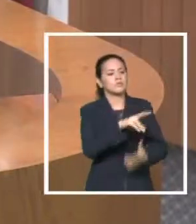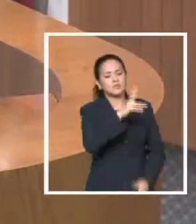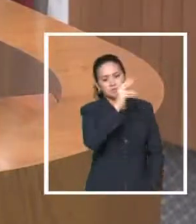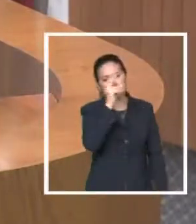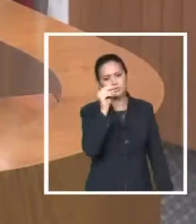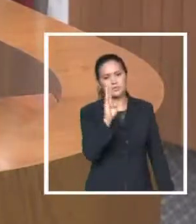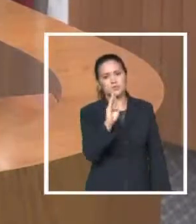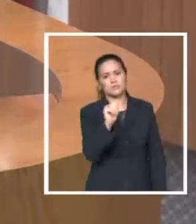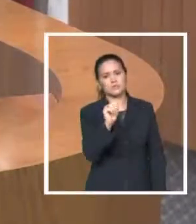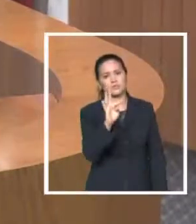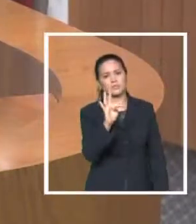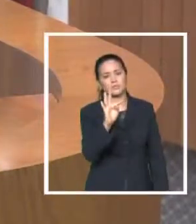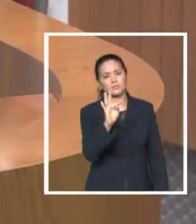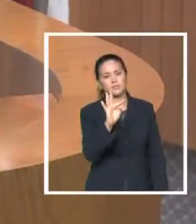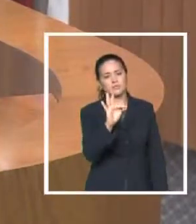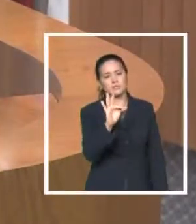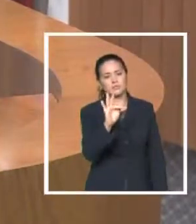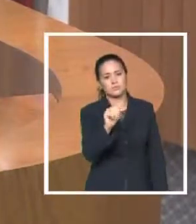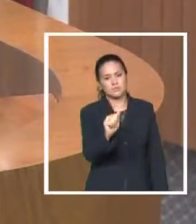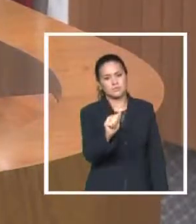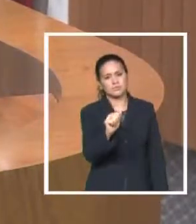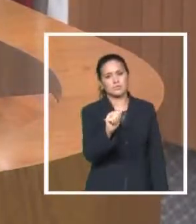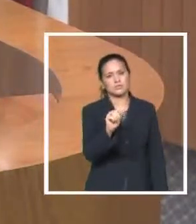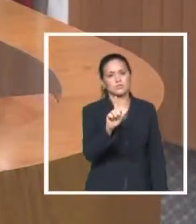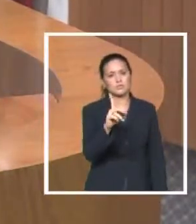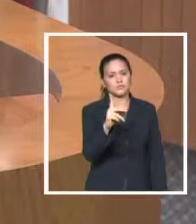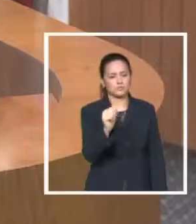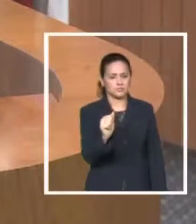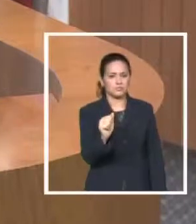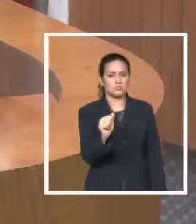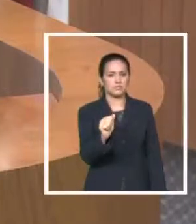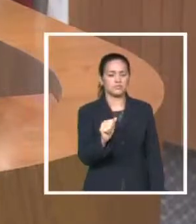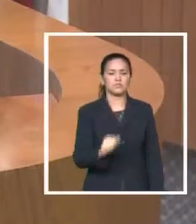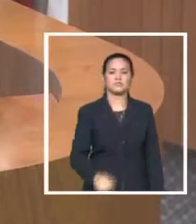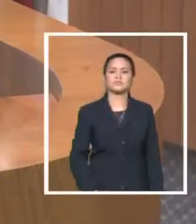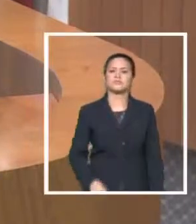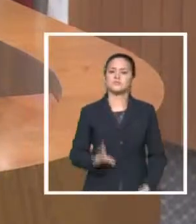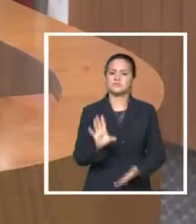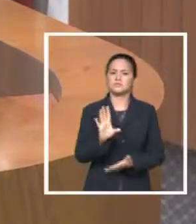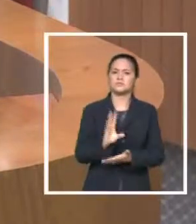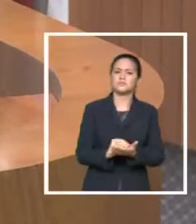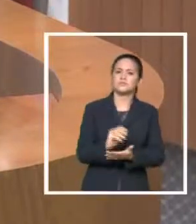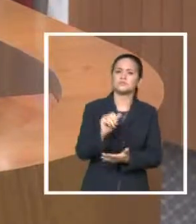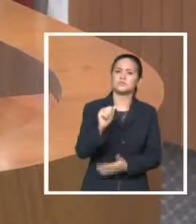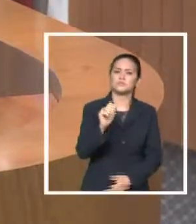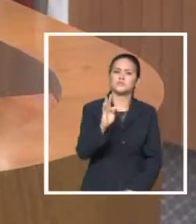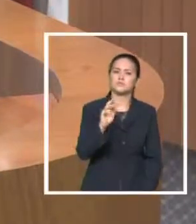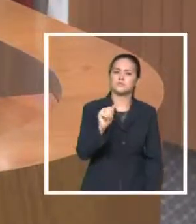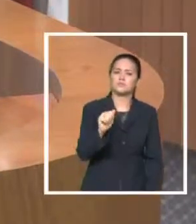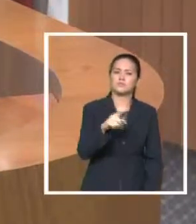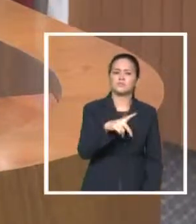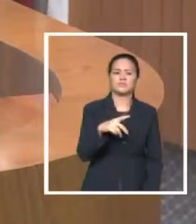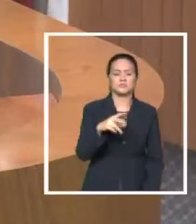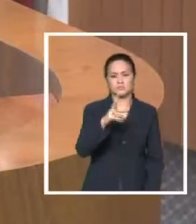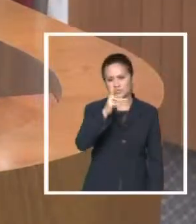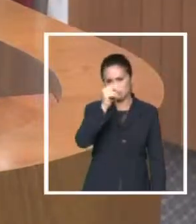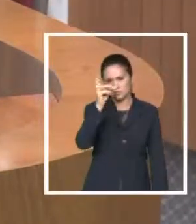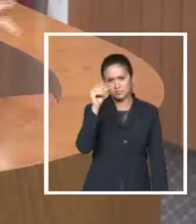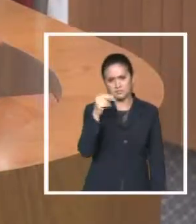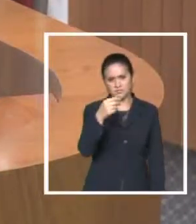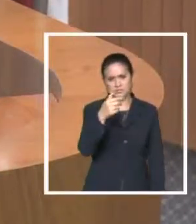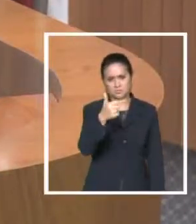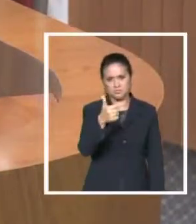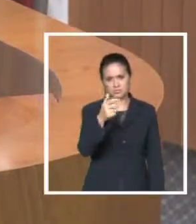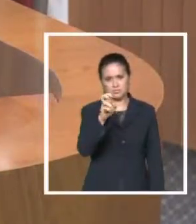O simples fato de aderir a uma ata de um município de 25 mil habitantes já é